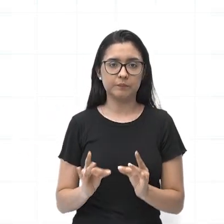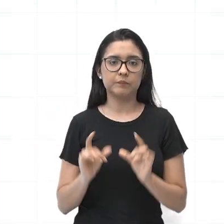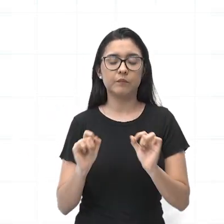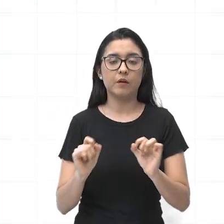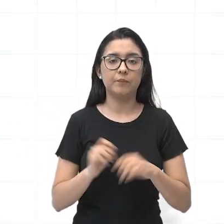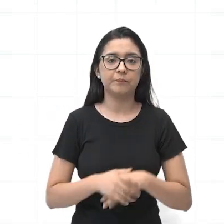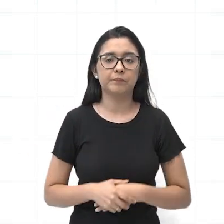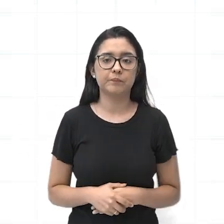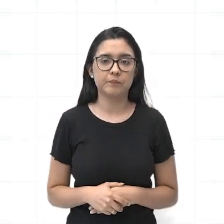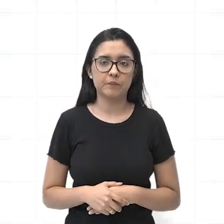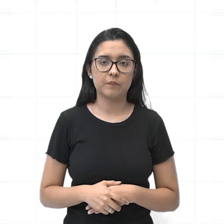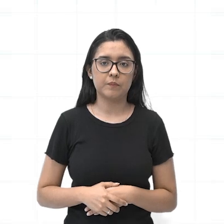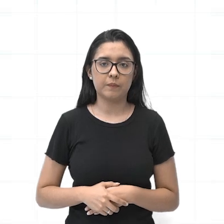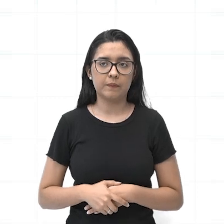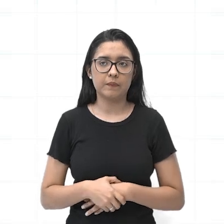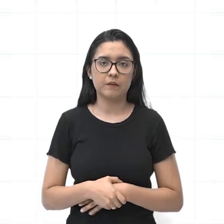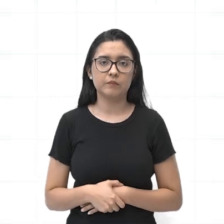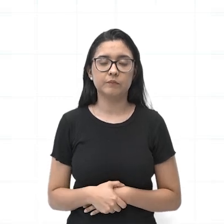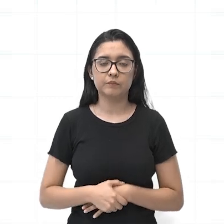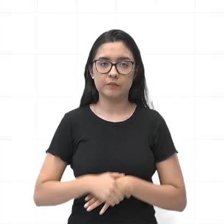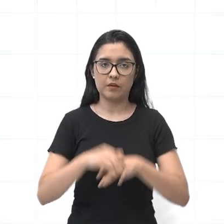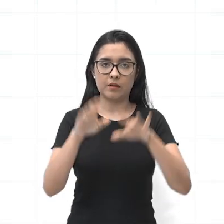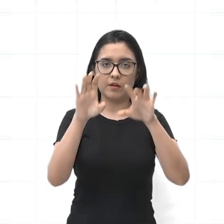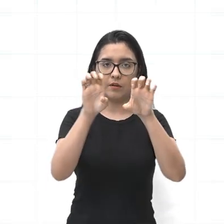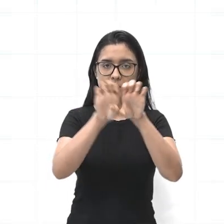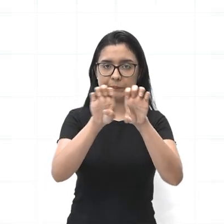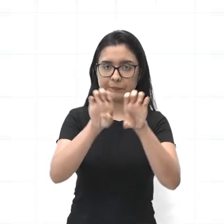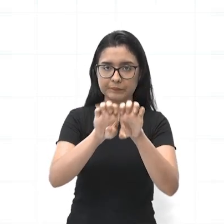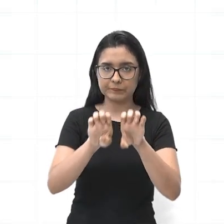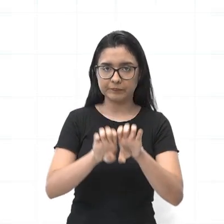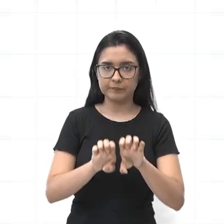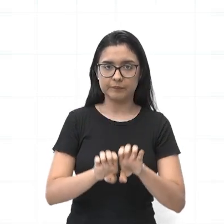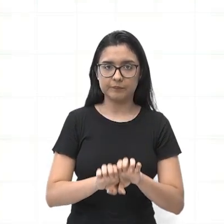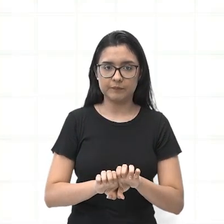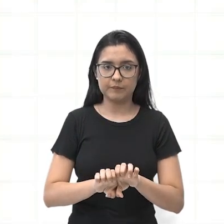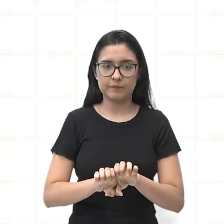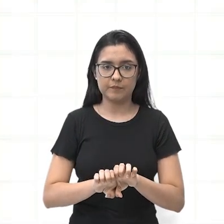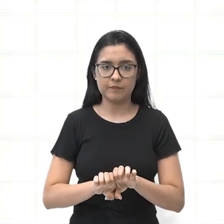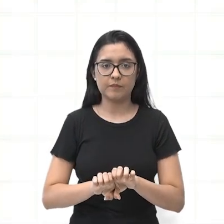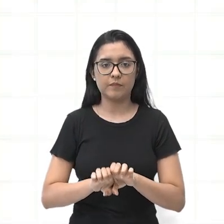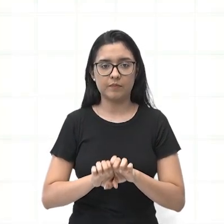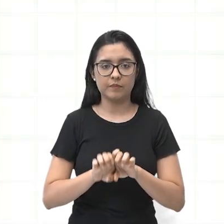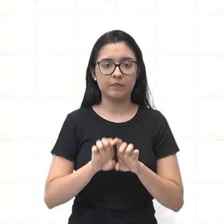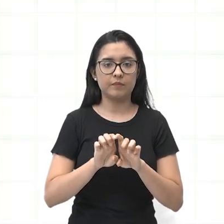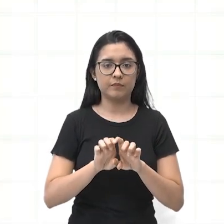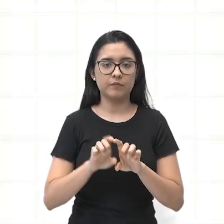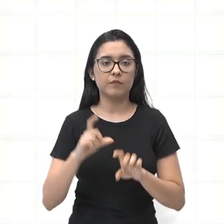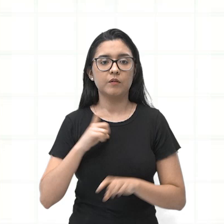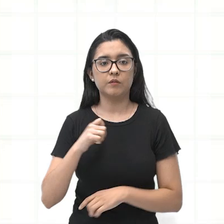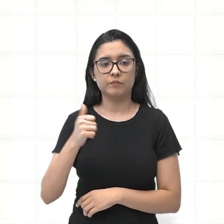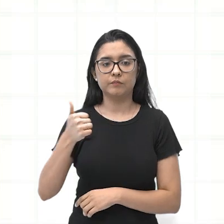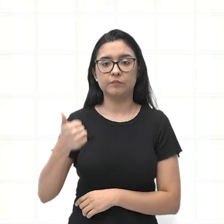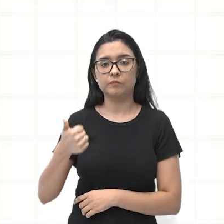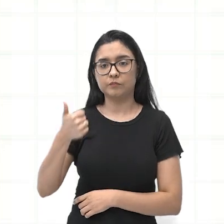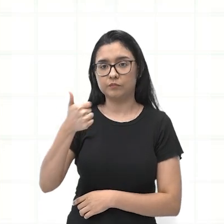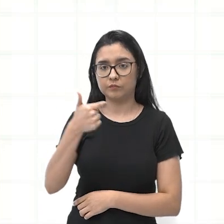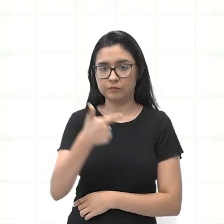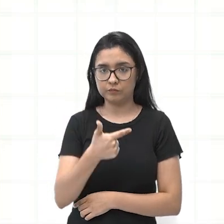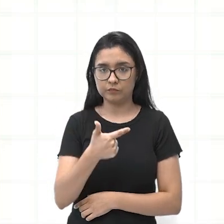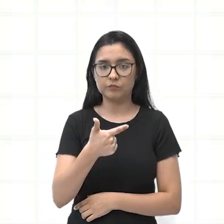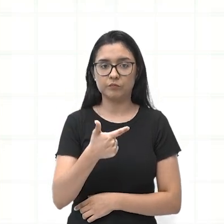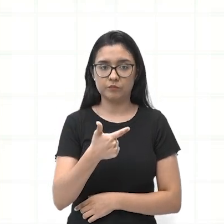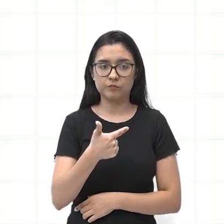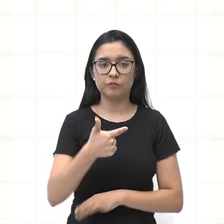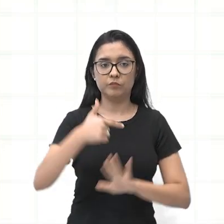é a estrutura, né, dos 12 níveis que nós temos dentro